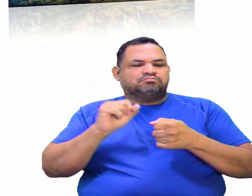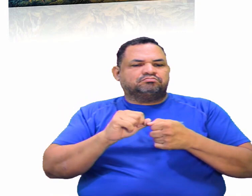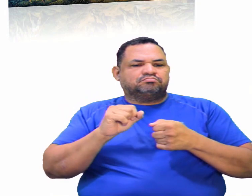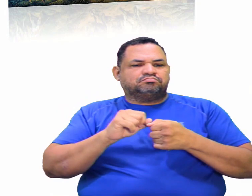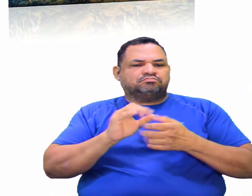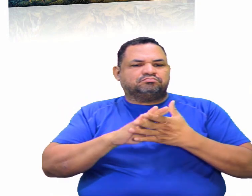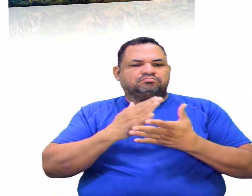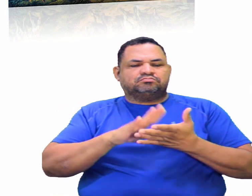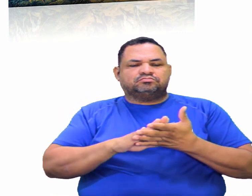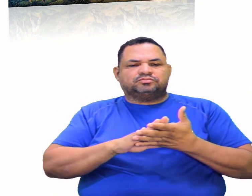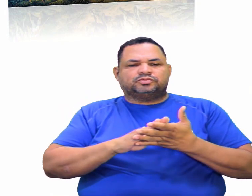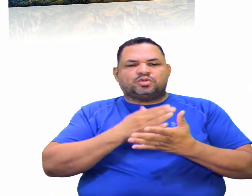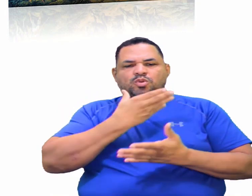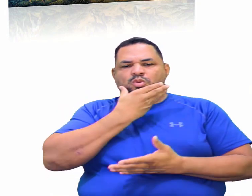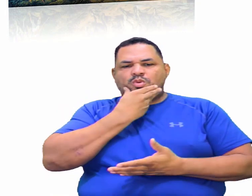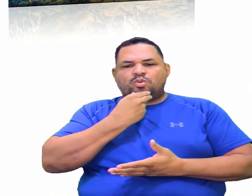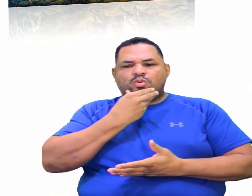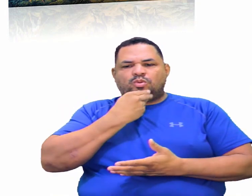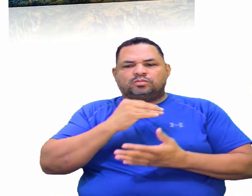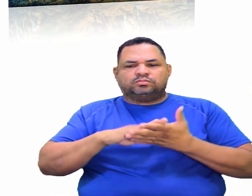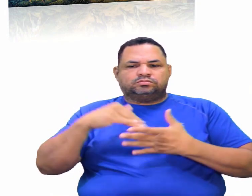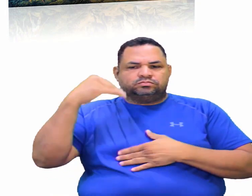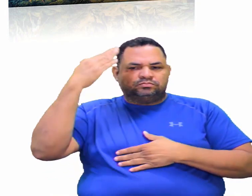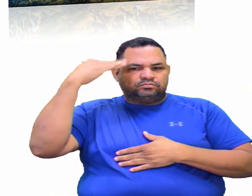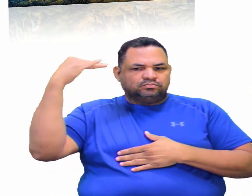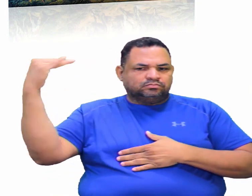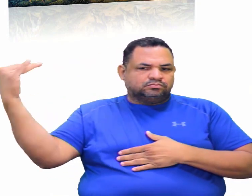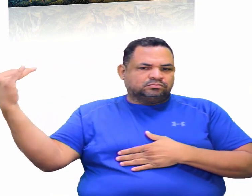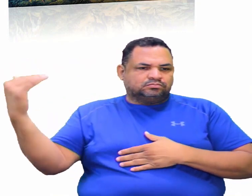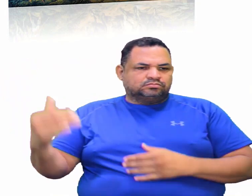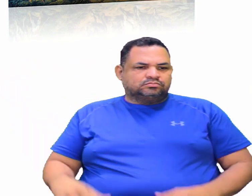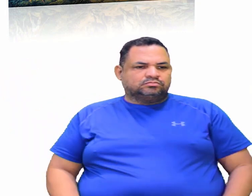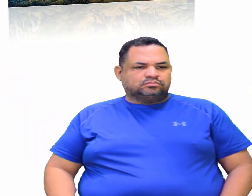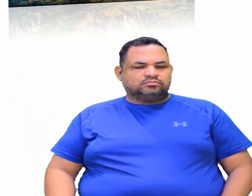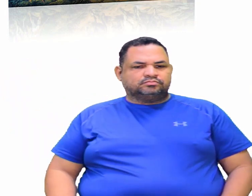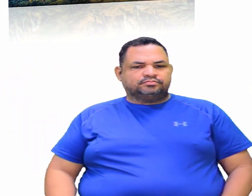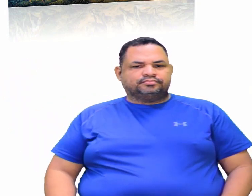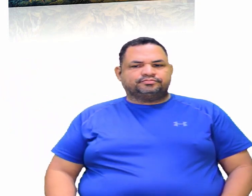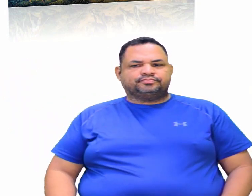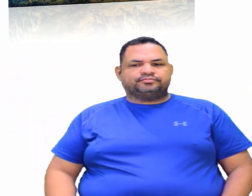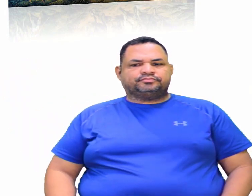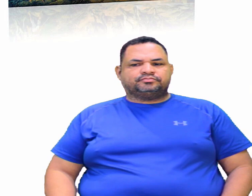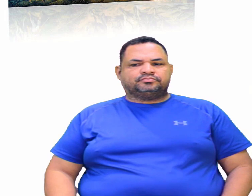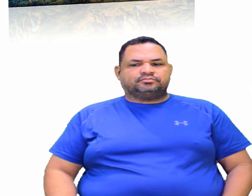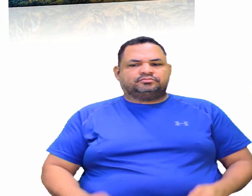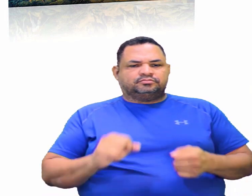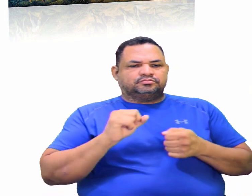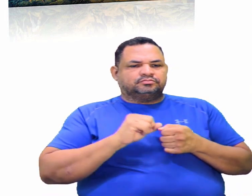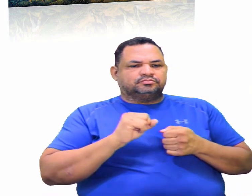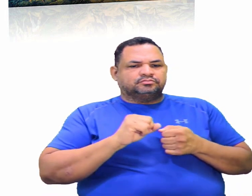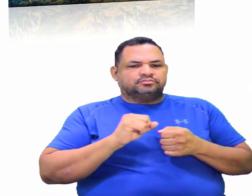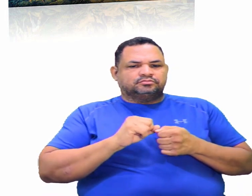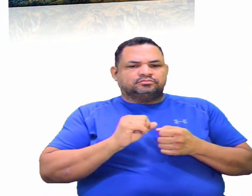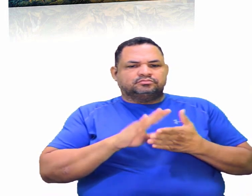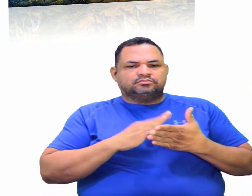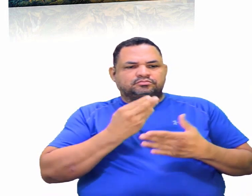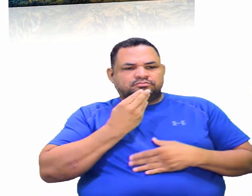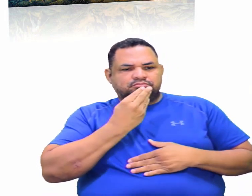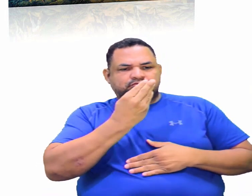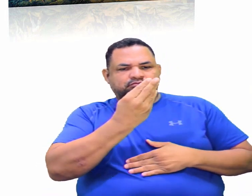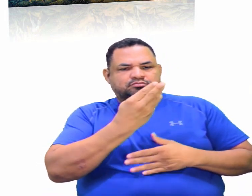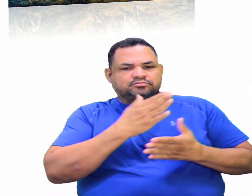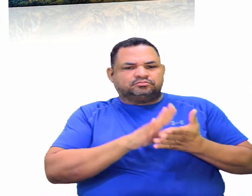era para fazer esse tipo de registro aí E como eu falei eram realizadas sobre encomenda